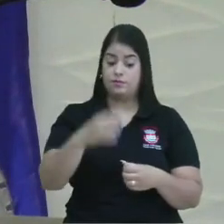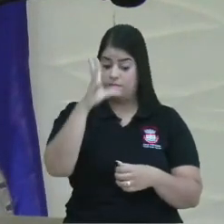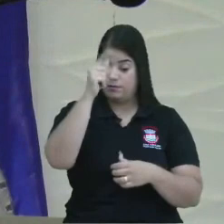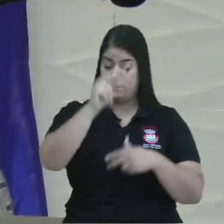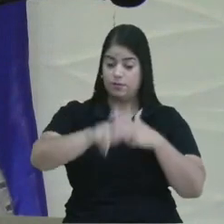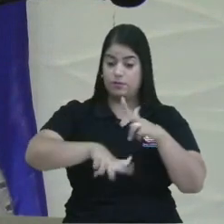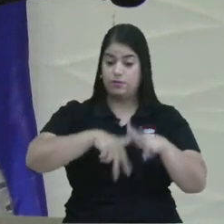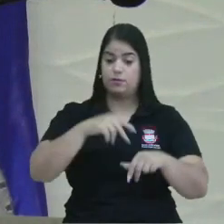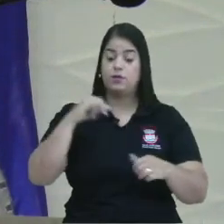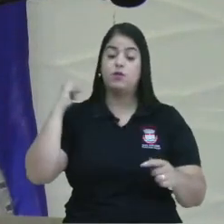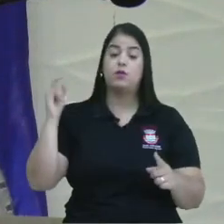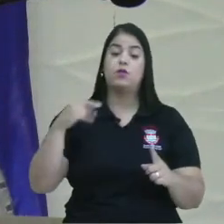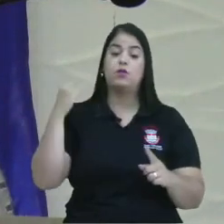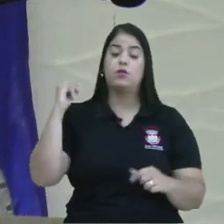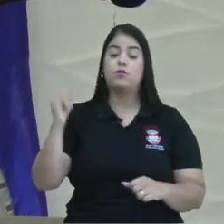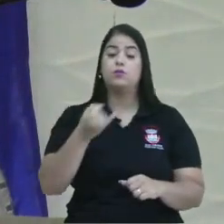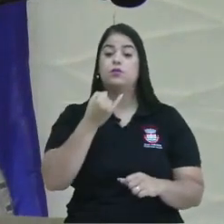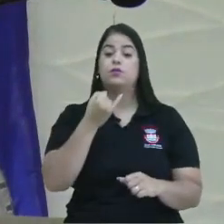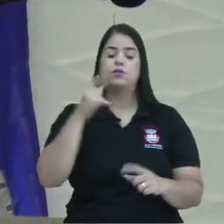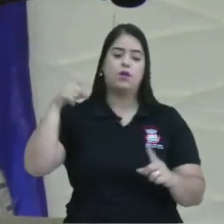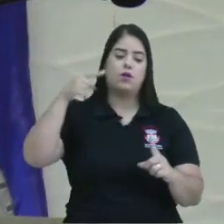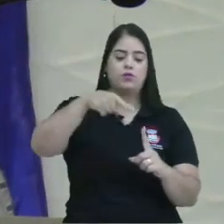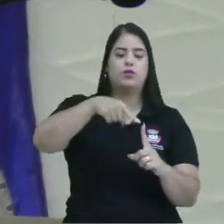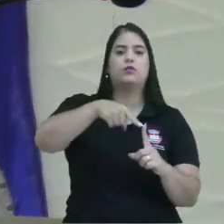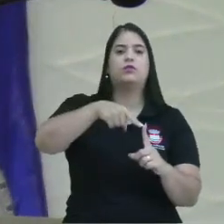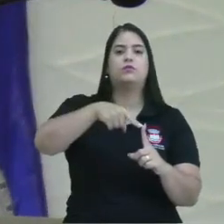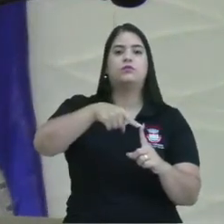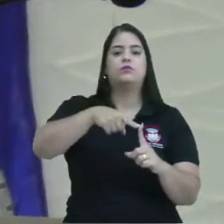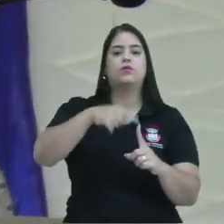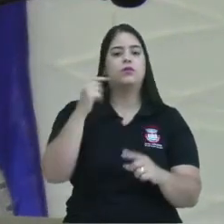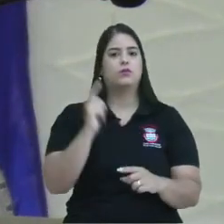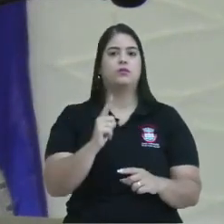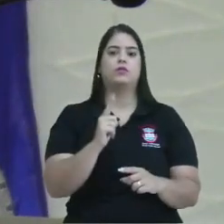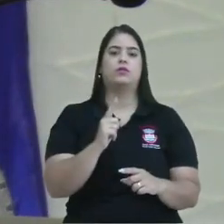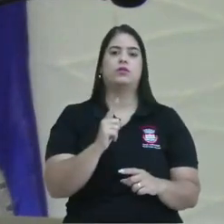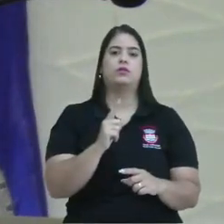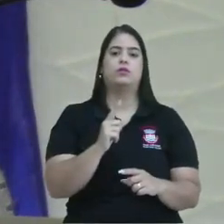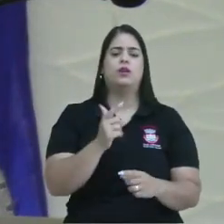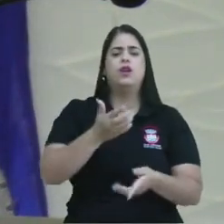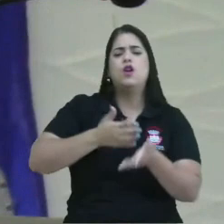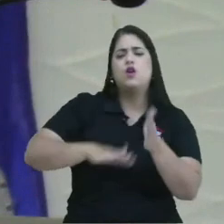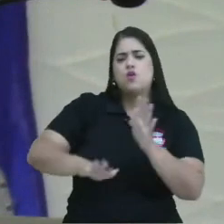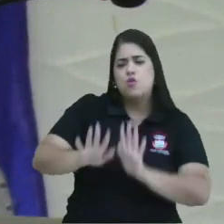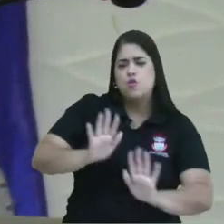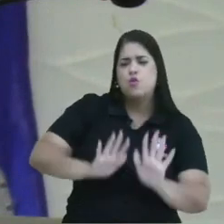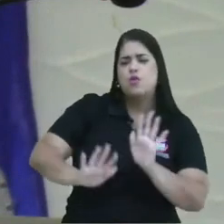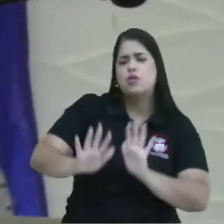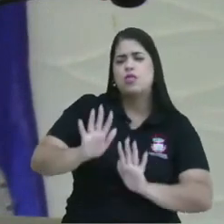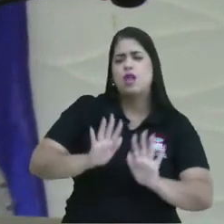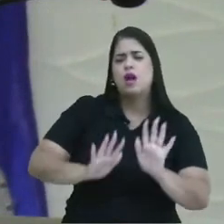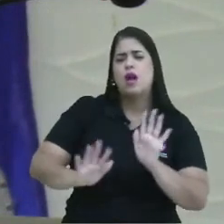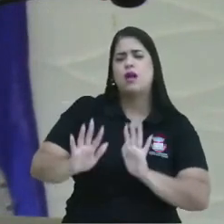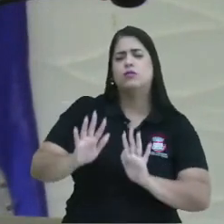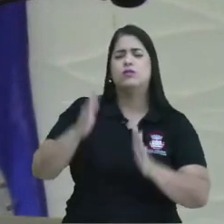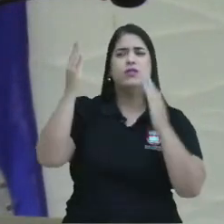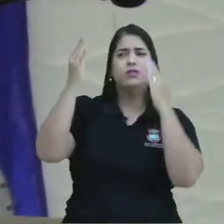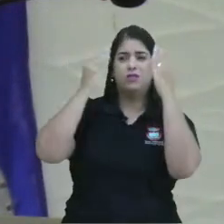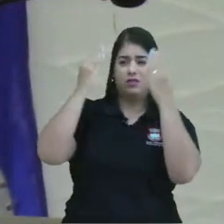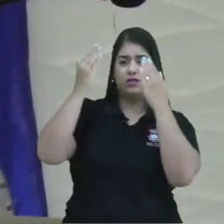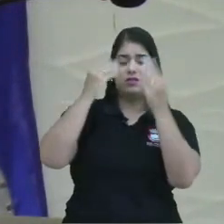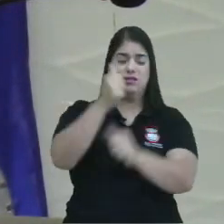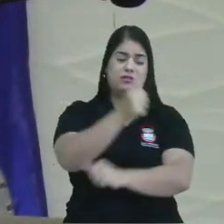o objetivo de proporcionar suporte emocional tanto para os alunos quanto